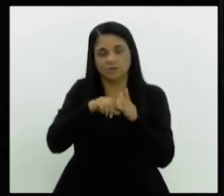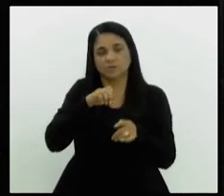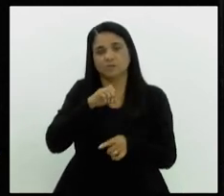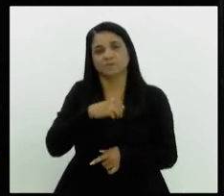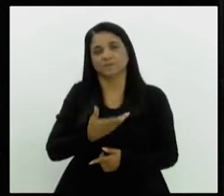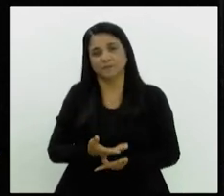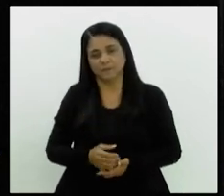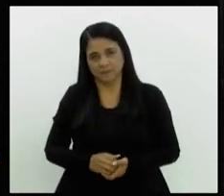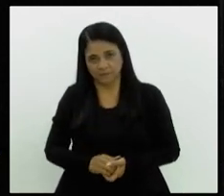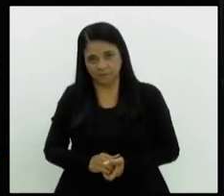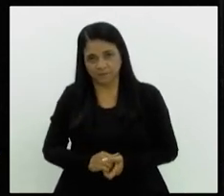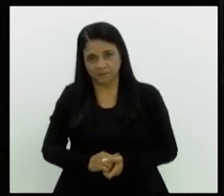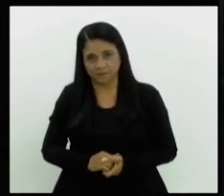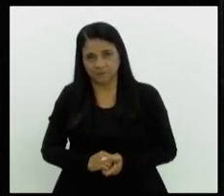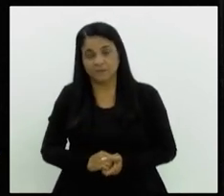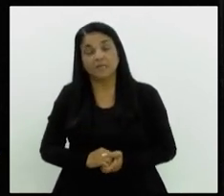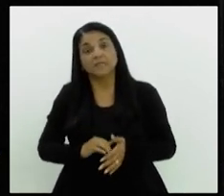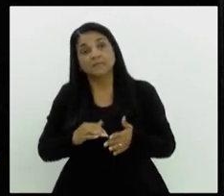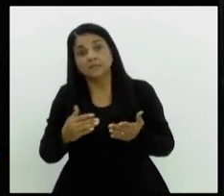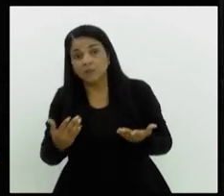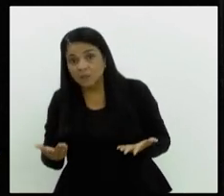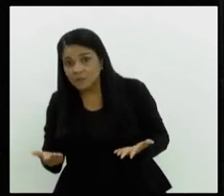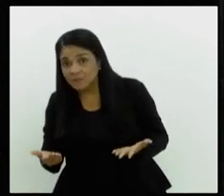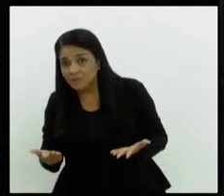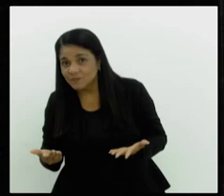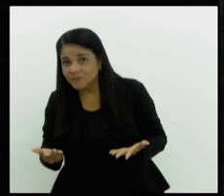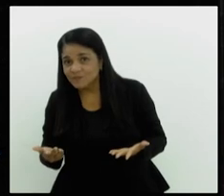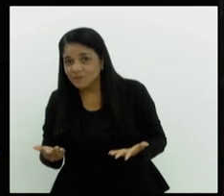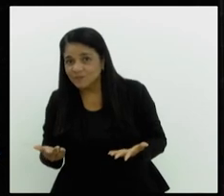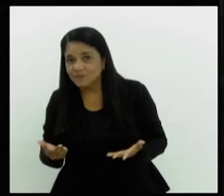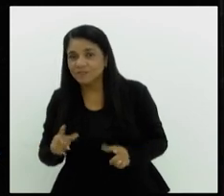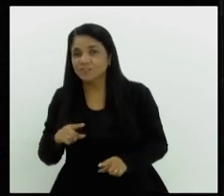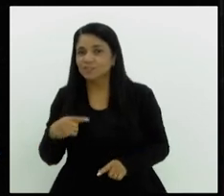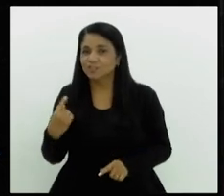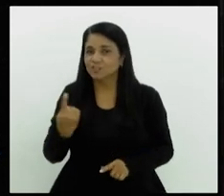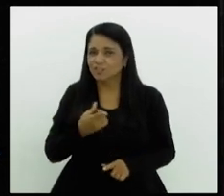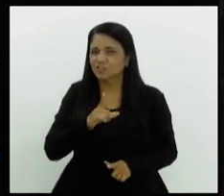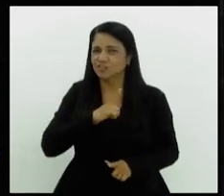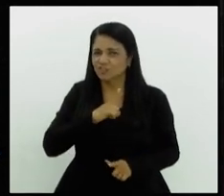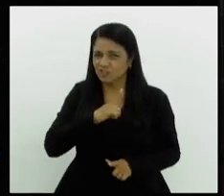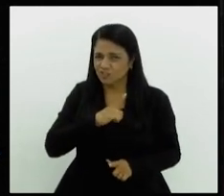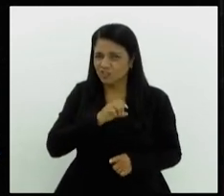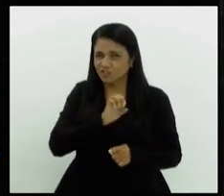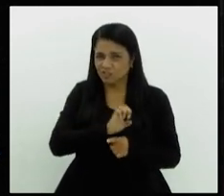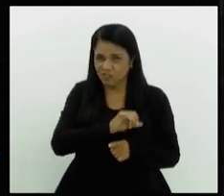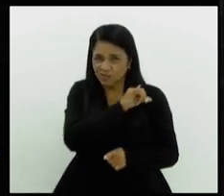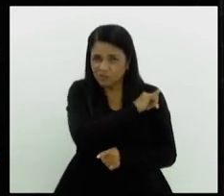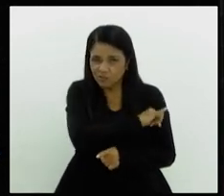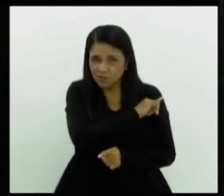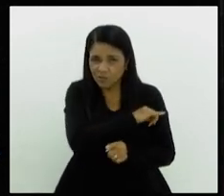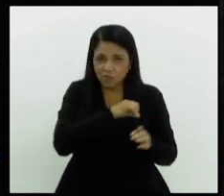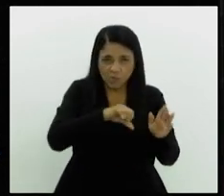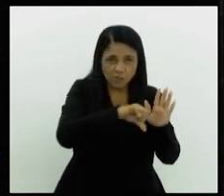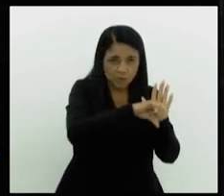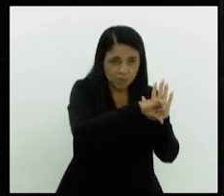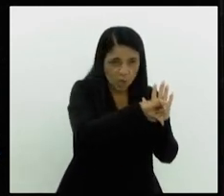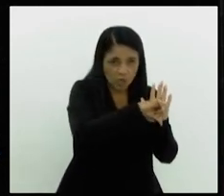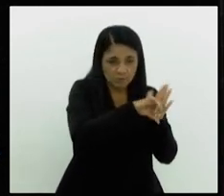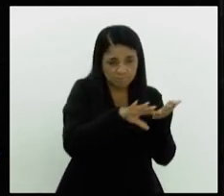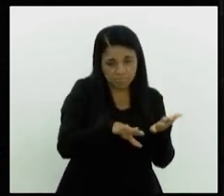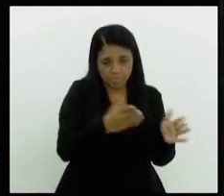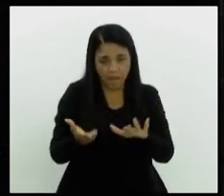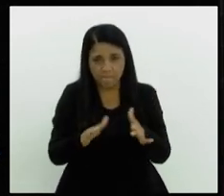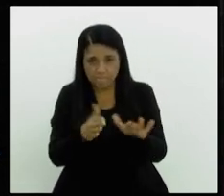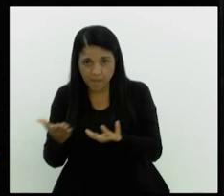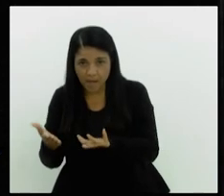Rio de Janeiro. Ou seja, meus irmãos, se nós já tínhamos aqui no estado criminosos sanguinários,